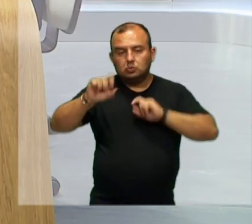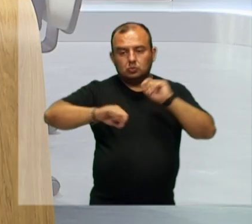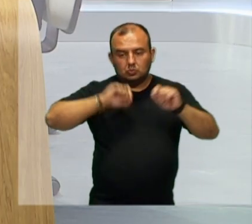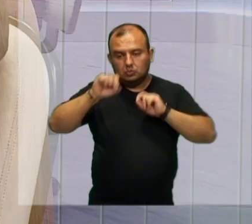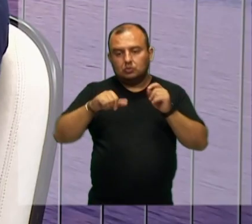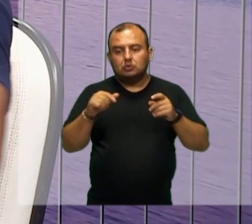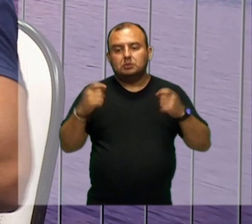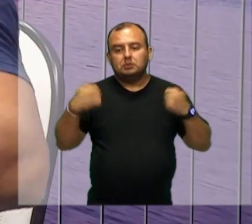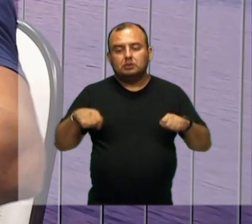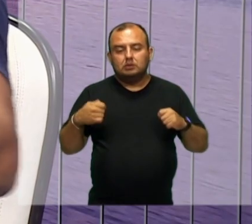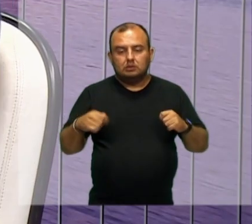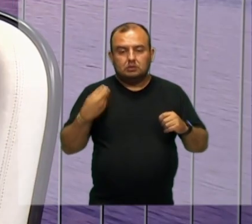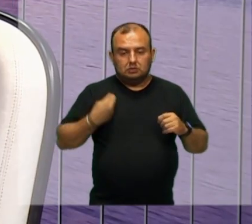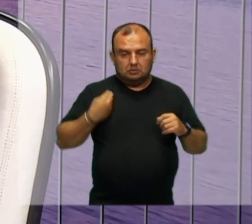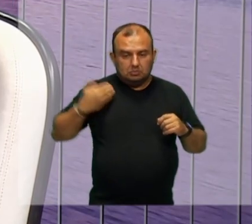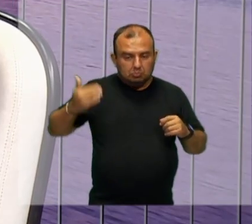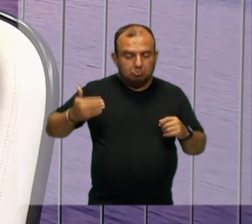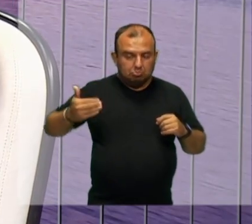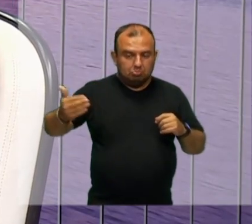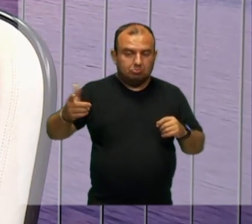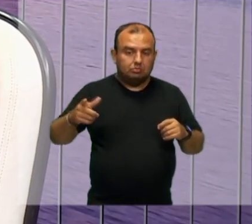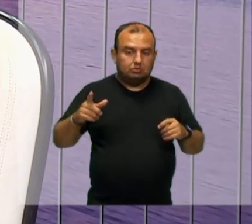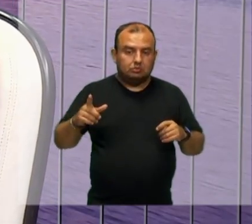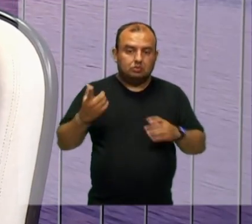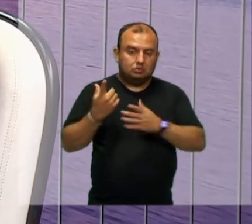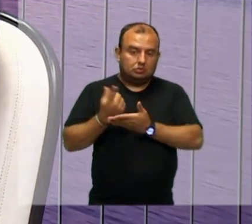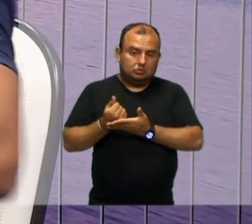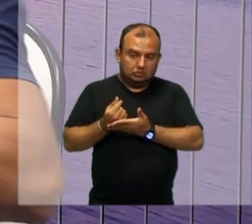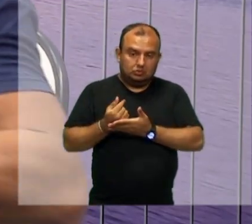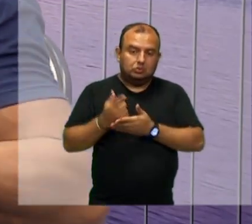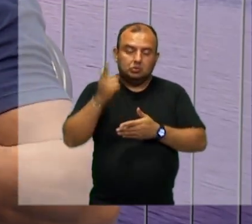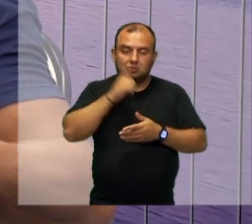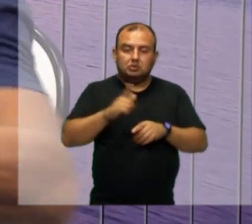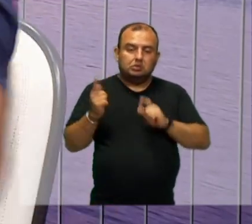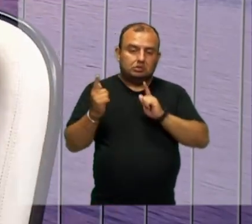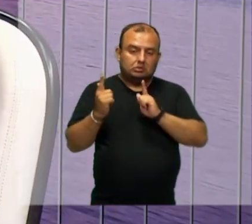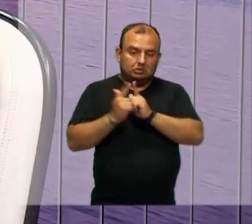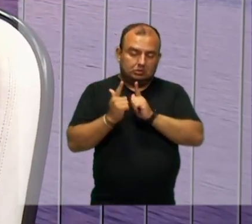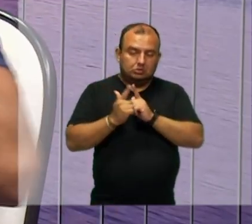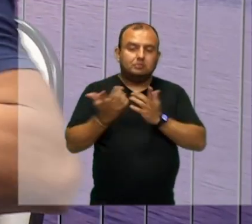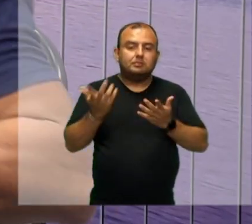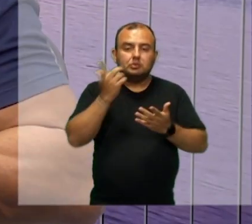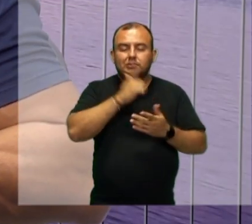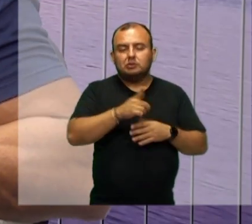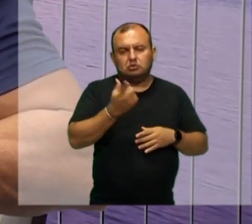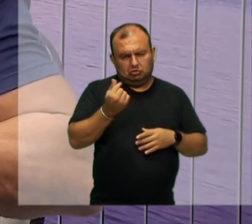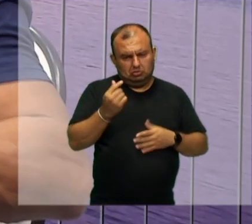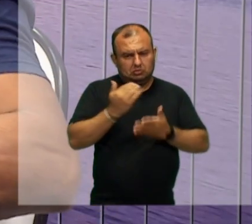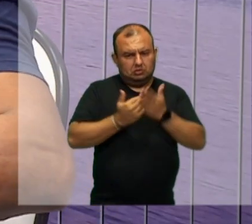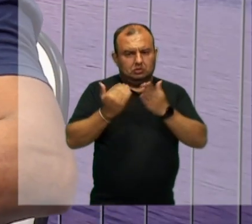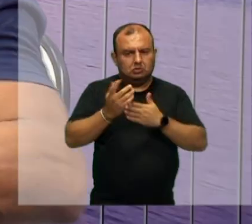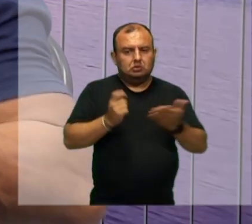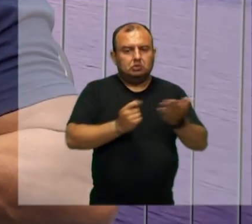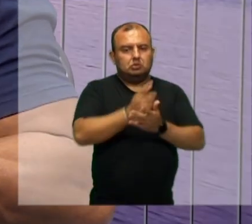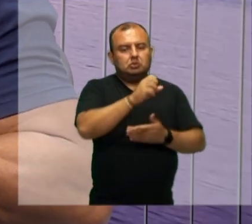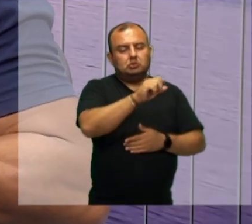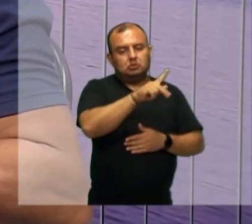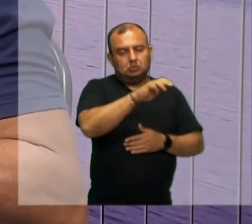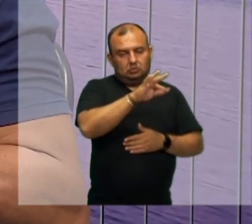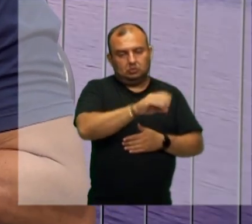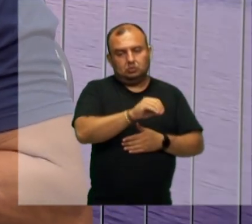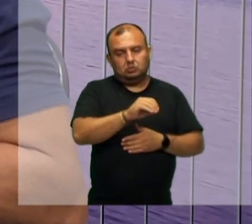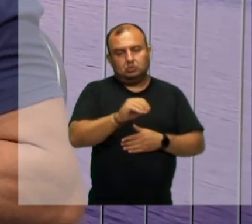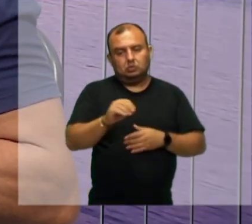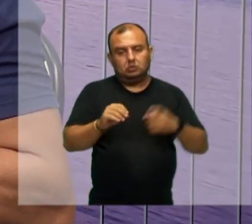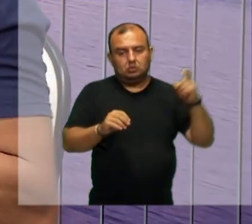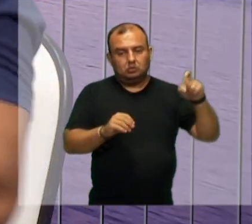gente precisa tocar a nossa vida de uma maneira que o lado financeiro atenda. É claro, se você tem um pouco mais de recurso, ao invés de comprar o suplemento X, tu compra